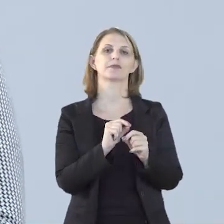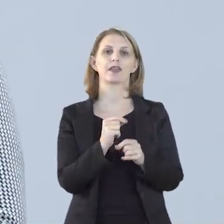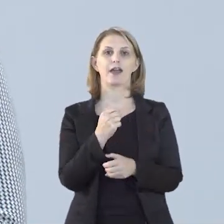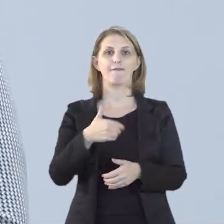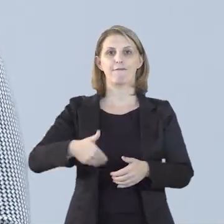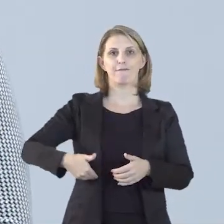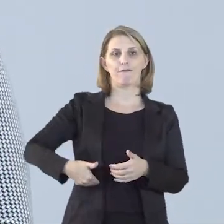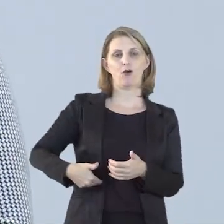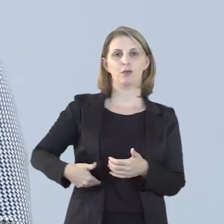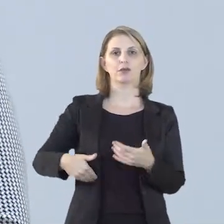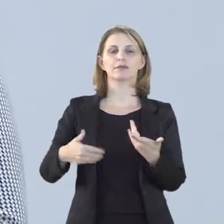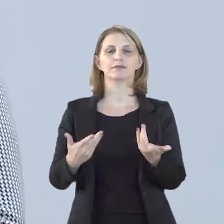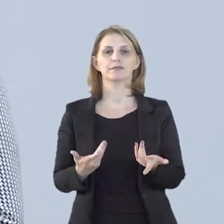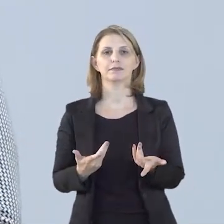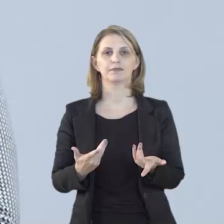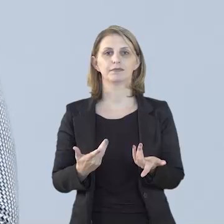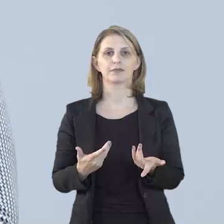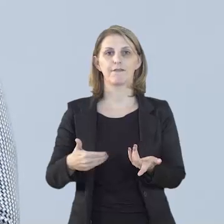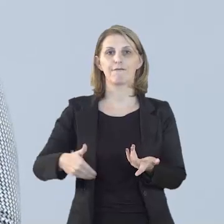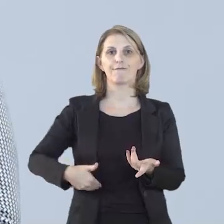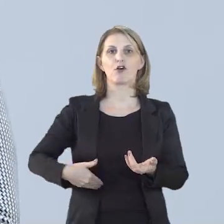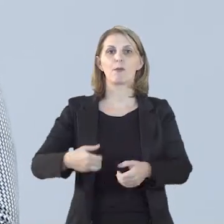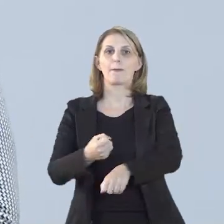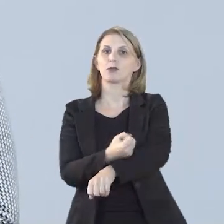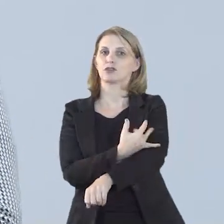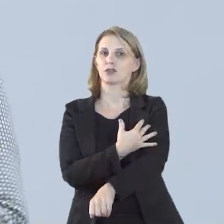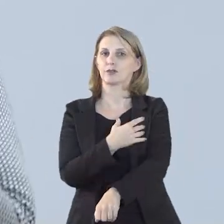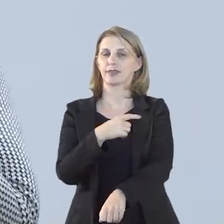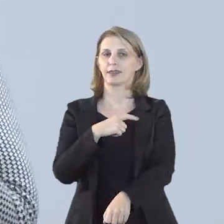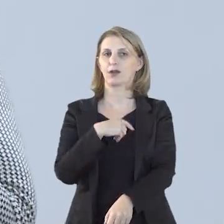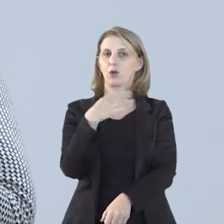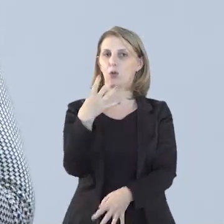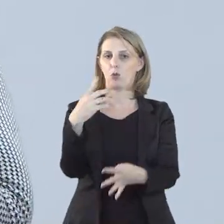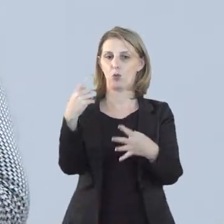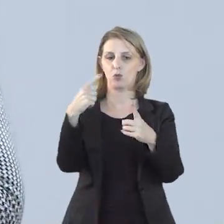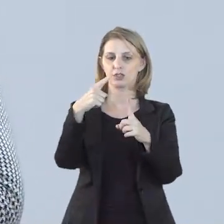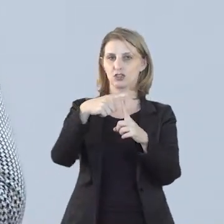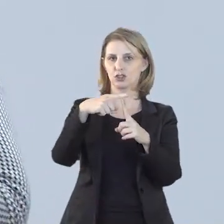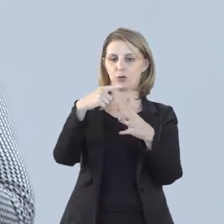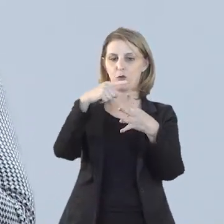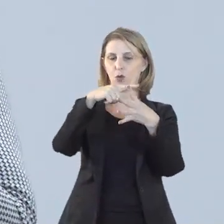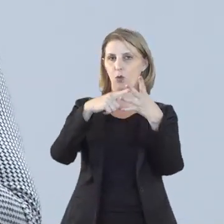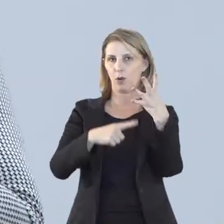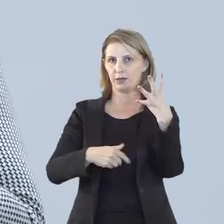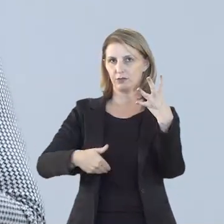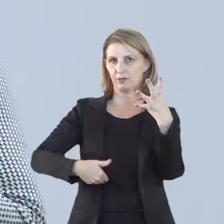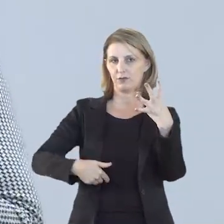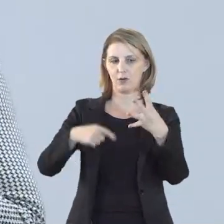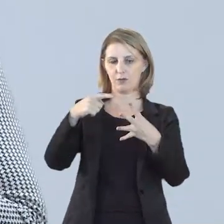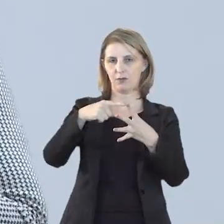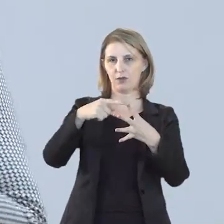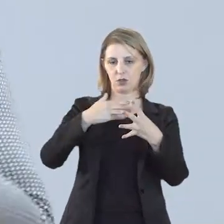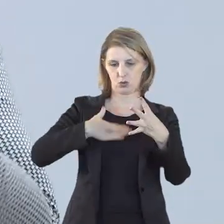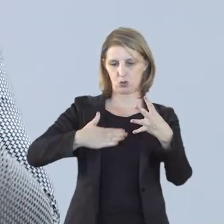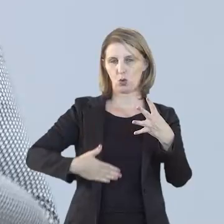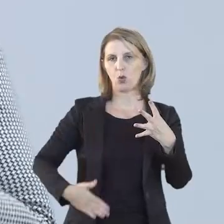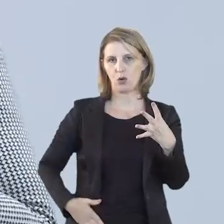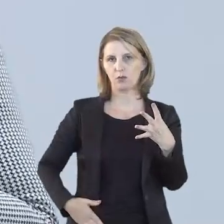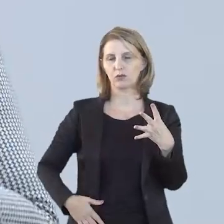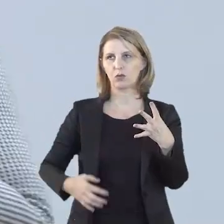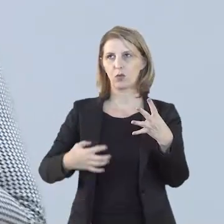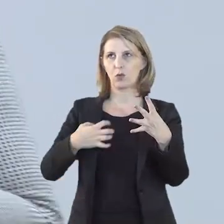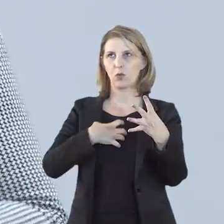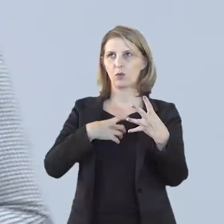E aí, como você falou sobre a fome, né? Então, né, a fome emocional. Existem 4 tipos de fome. A